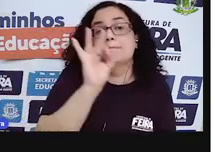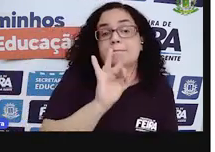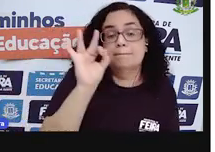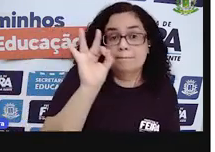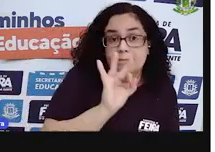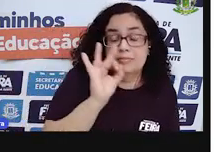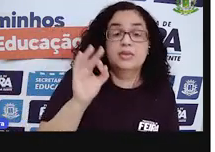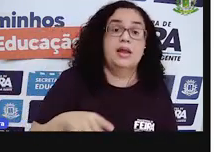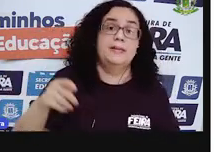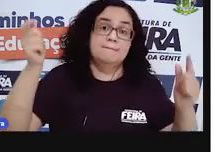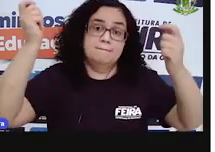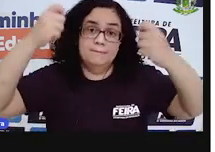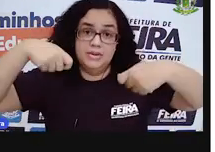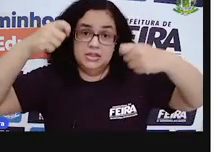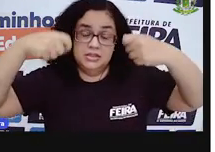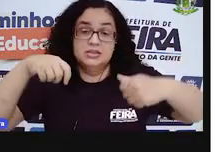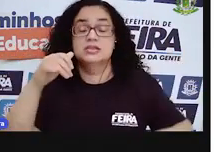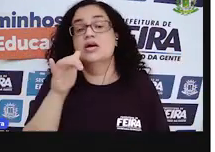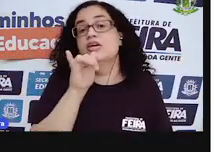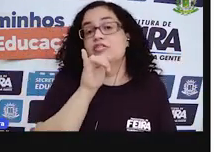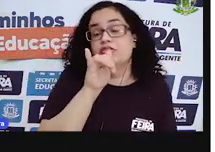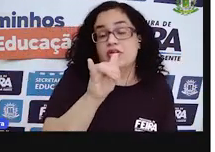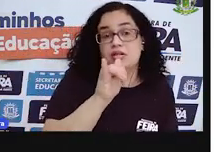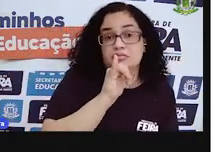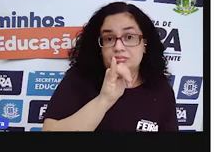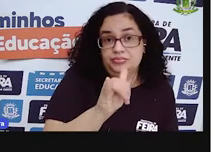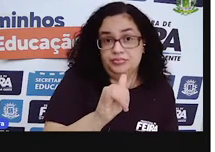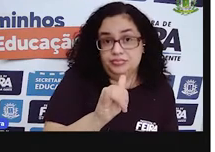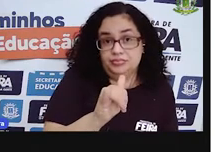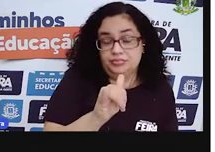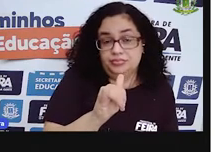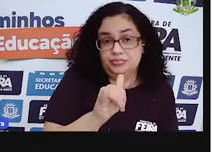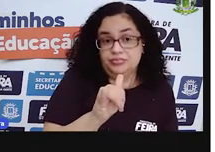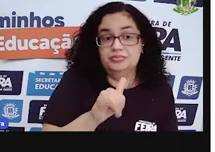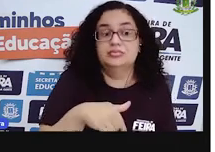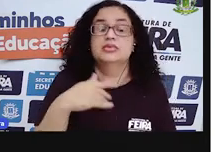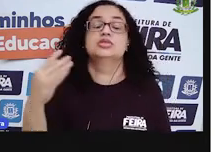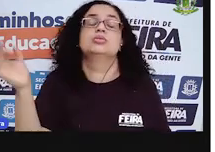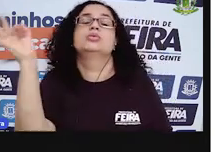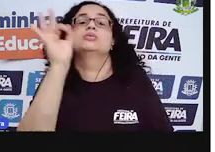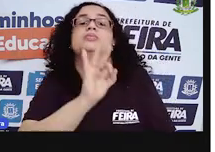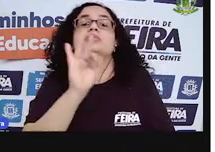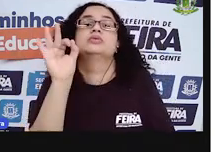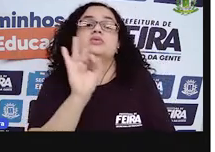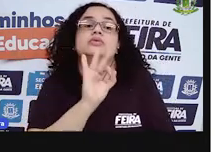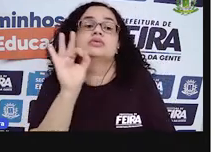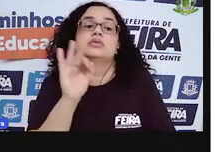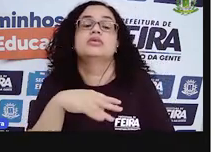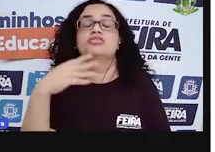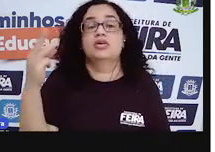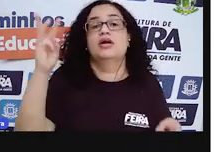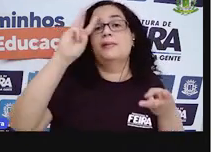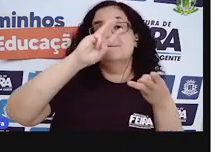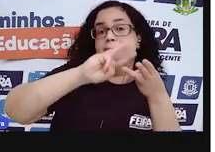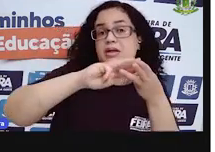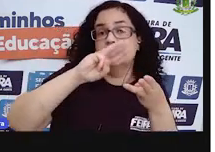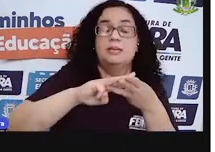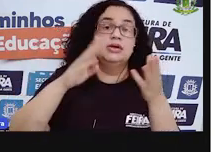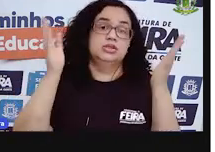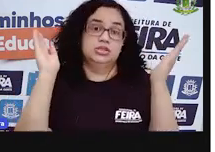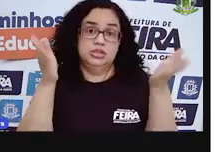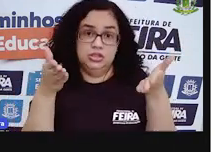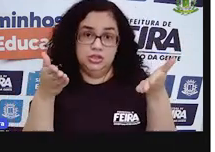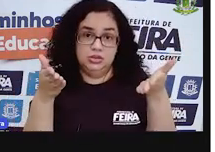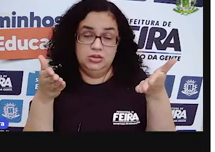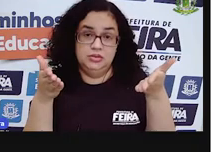porcentagem eu preciso falar para você fala sobre porcentagem E aí vem a matemática agora